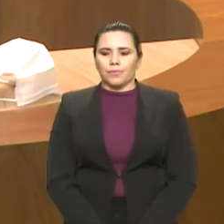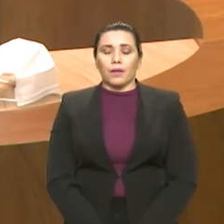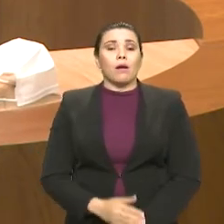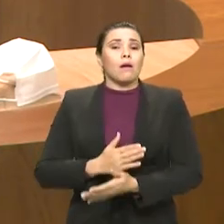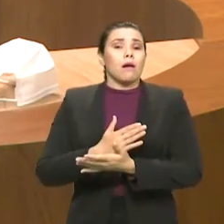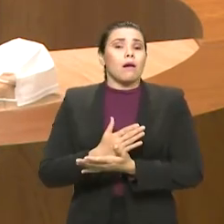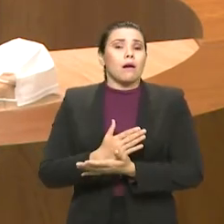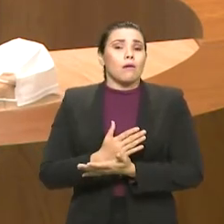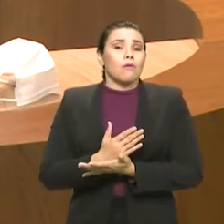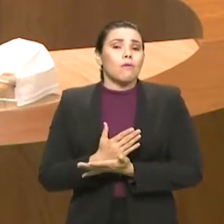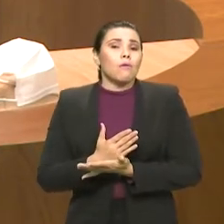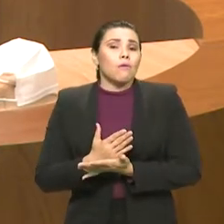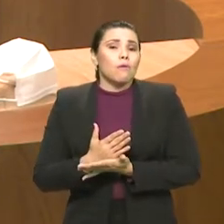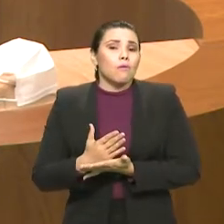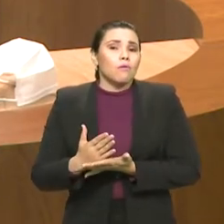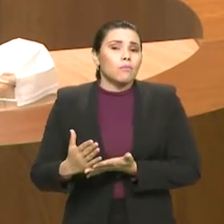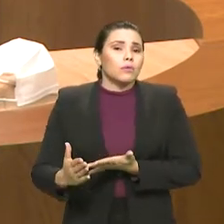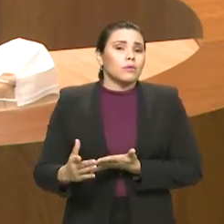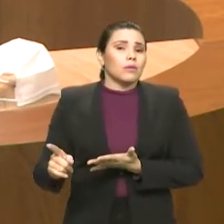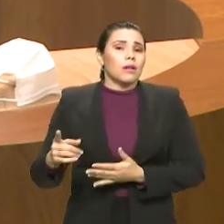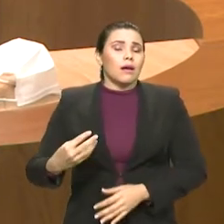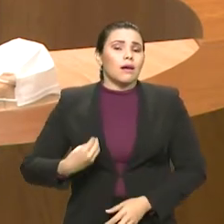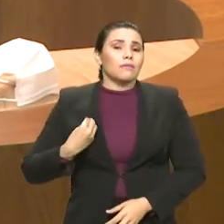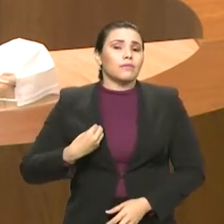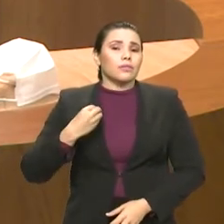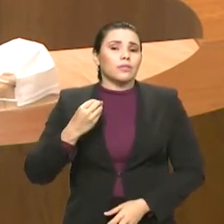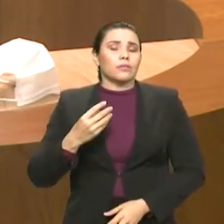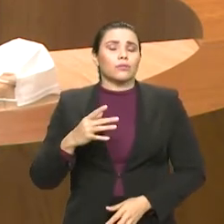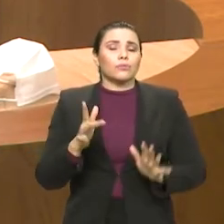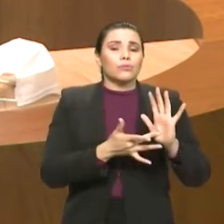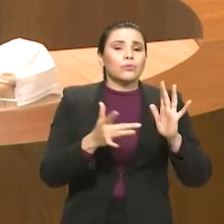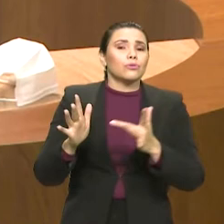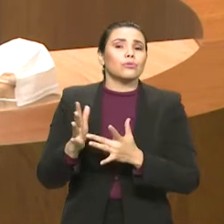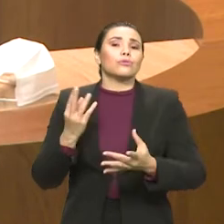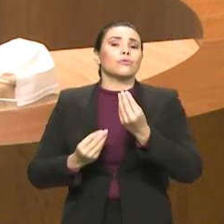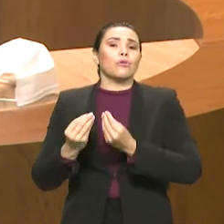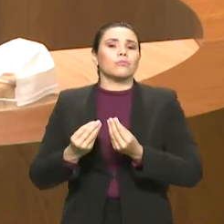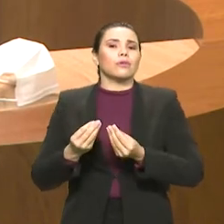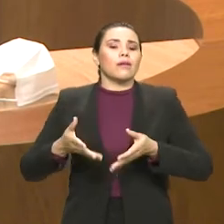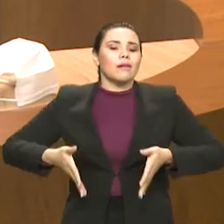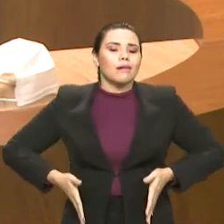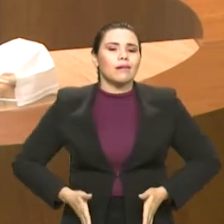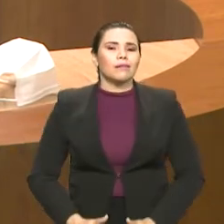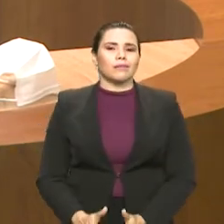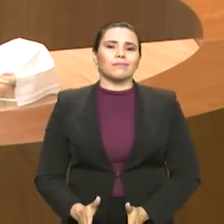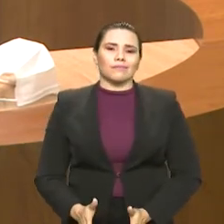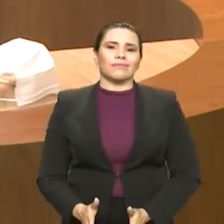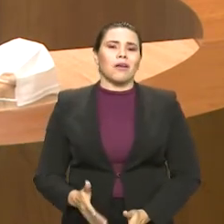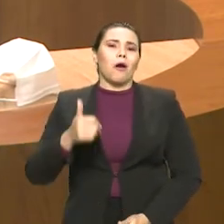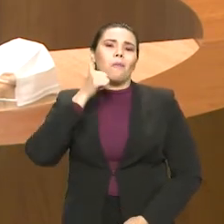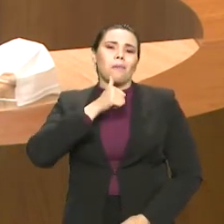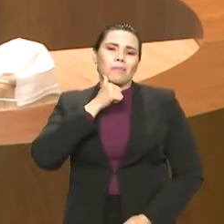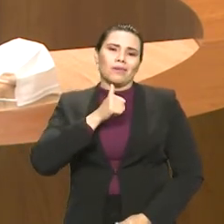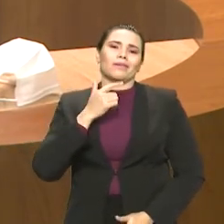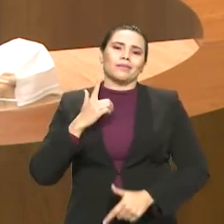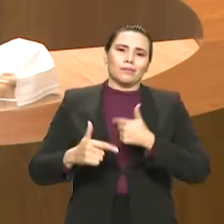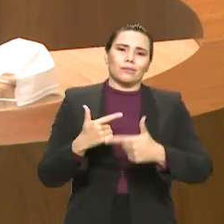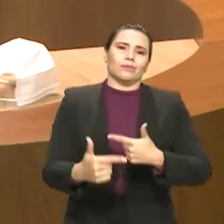mulher. Precisamos sim de atitudes humanitárias, altruístas e de muita luz da